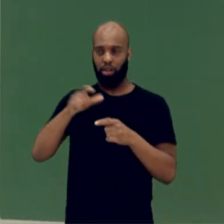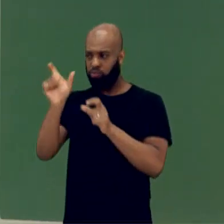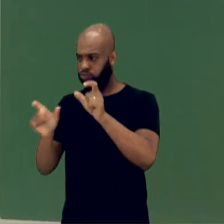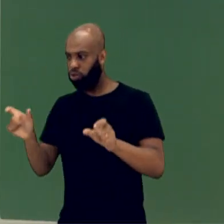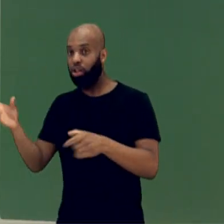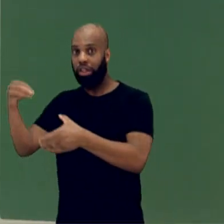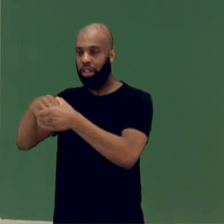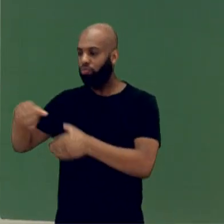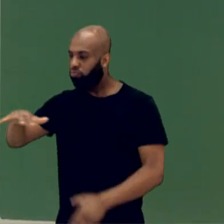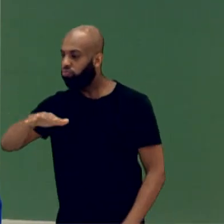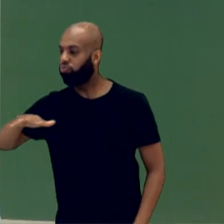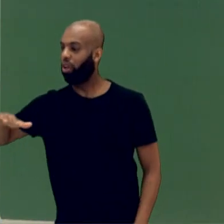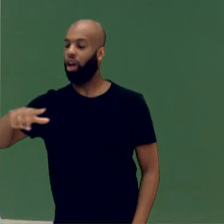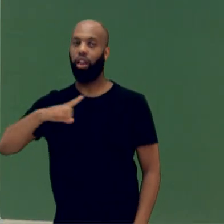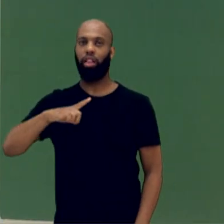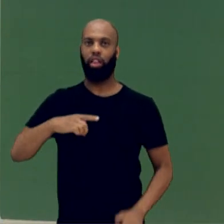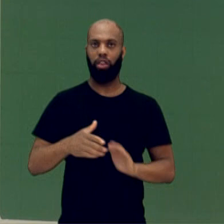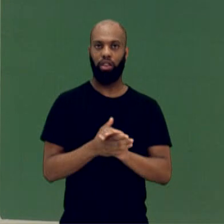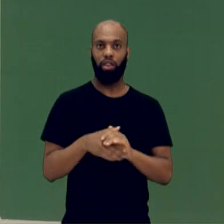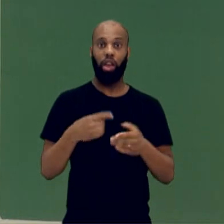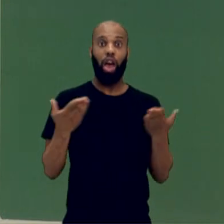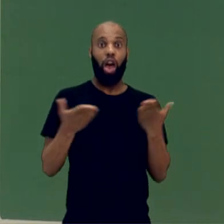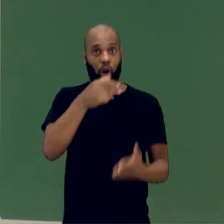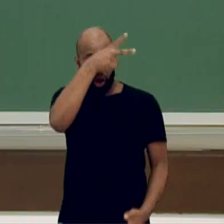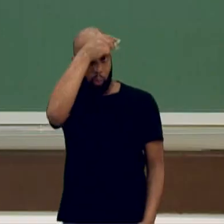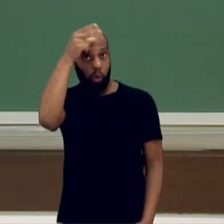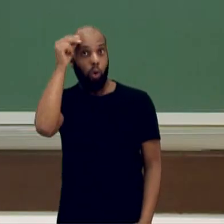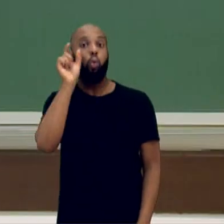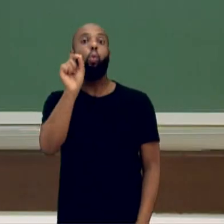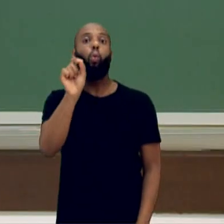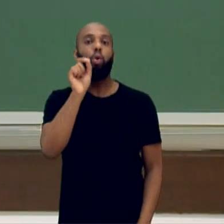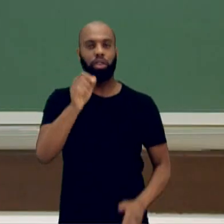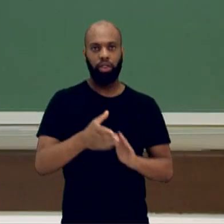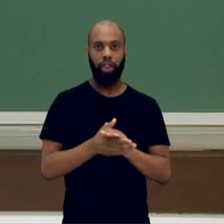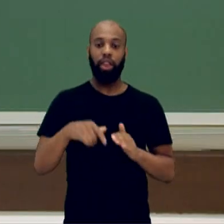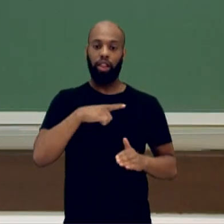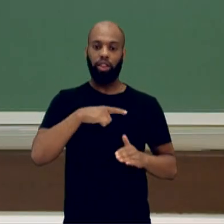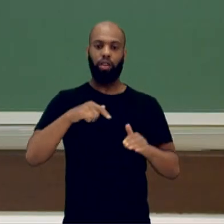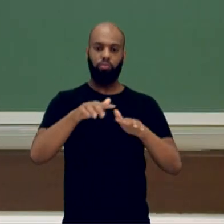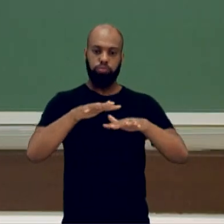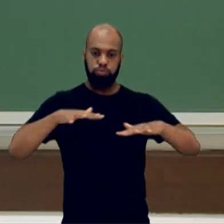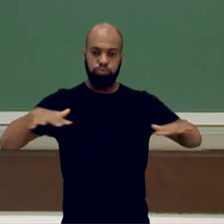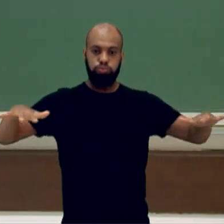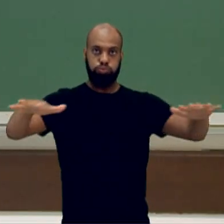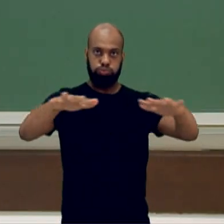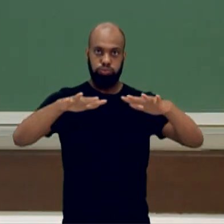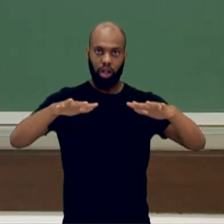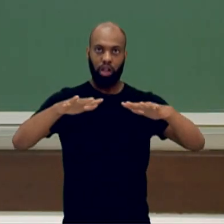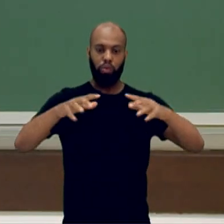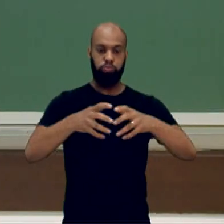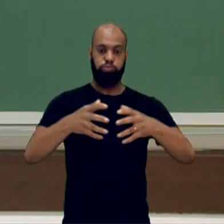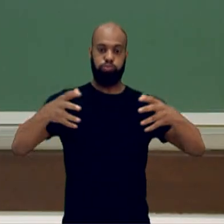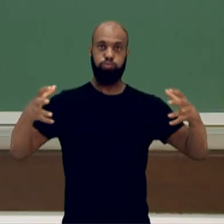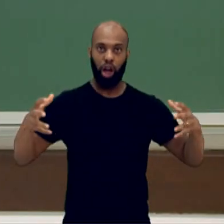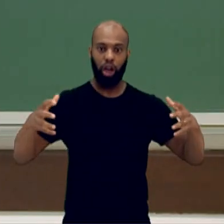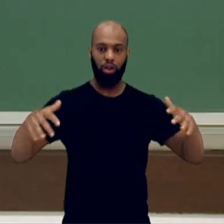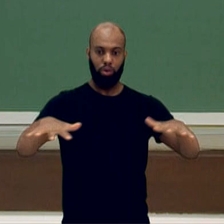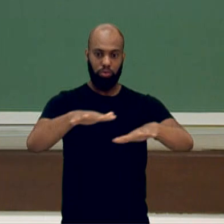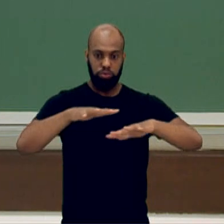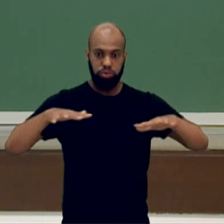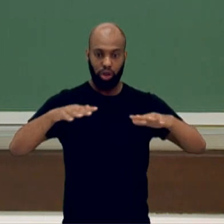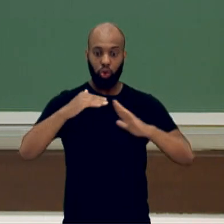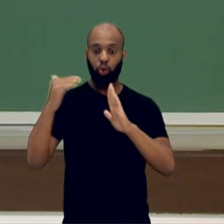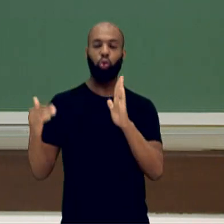em uma determinada área. Quando eu penso em município, eu tenho o quê? Eu tenho uma área maior, é o território